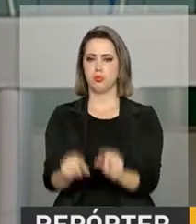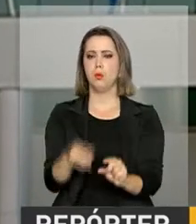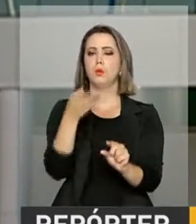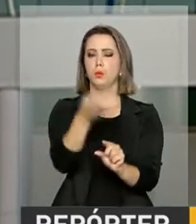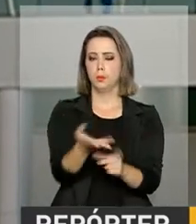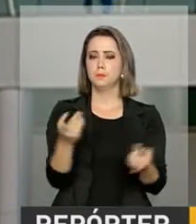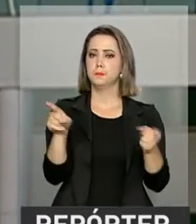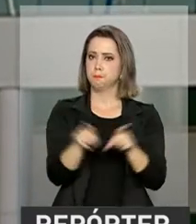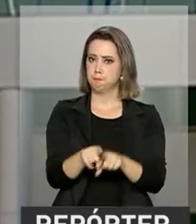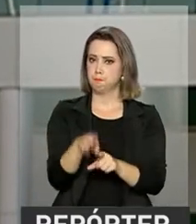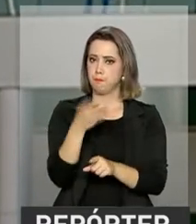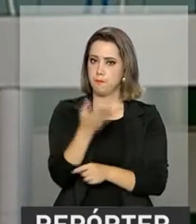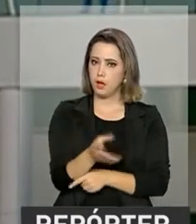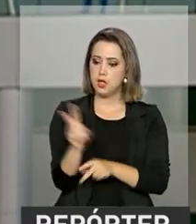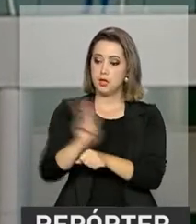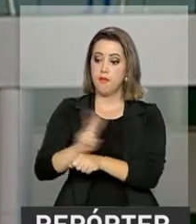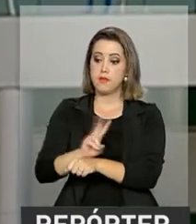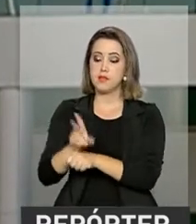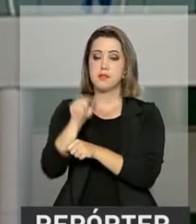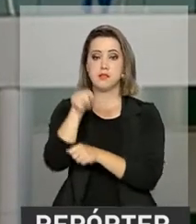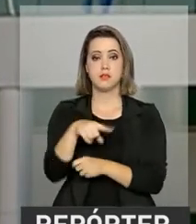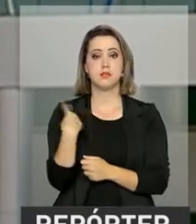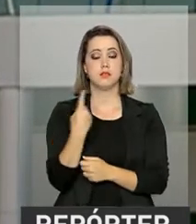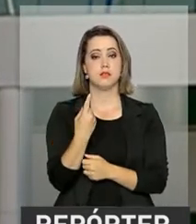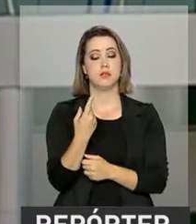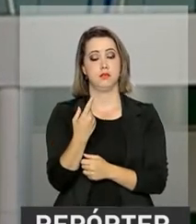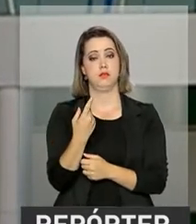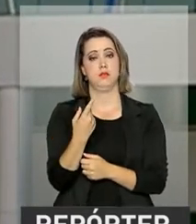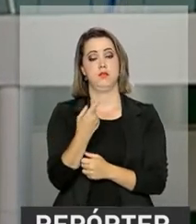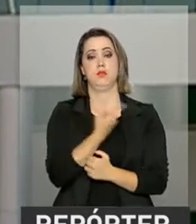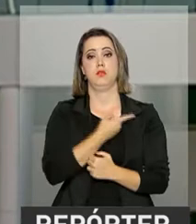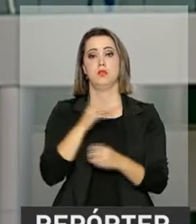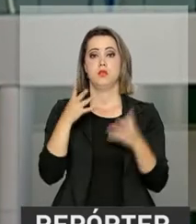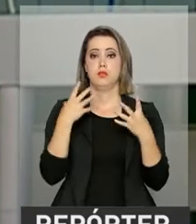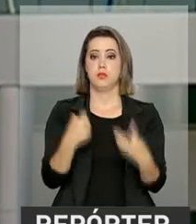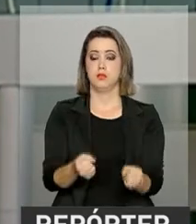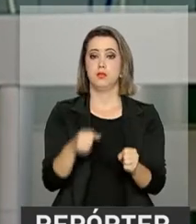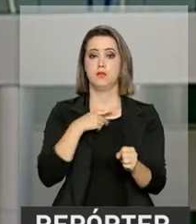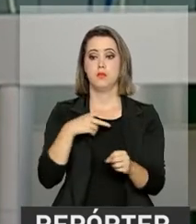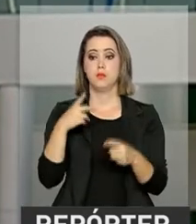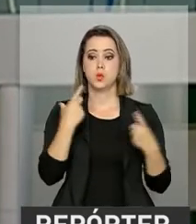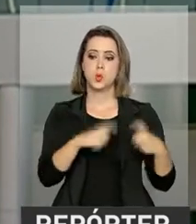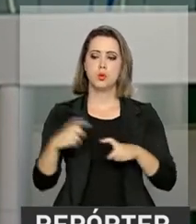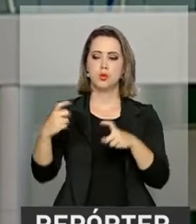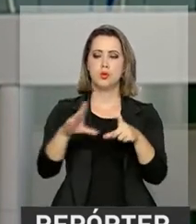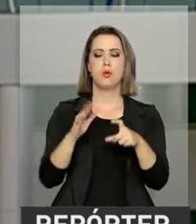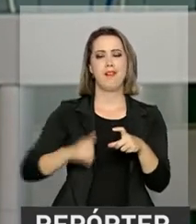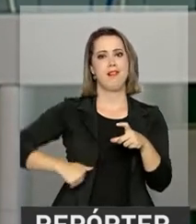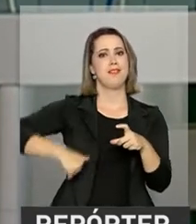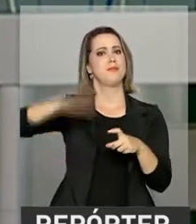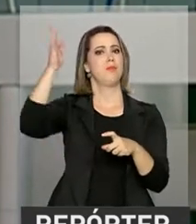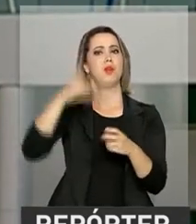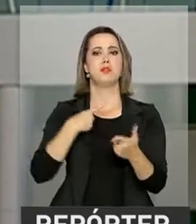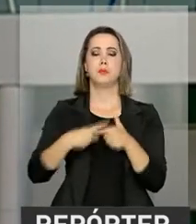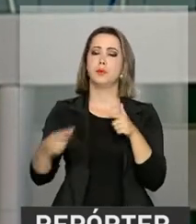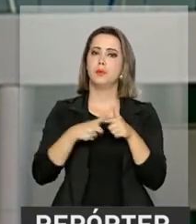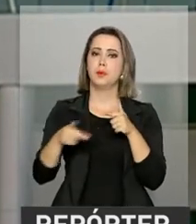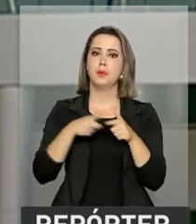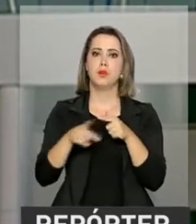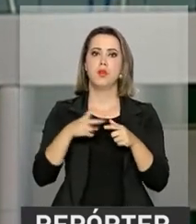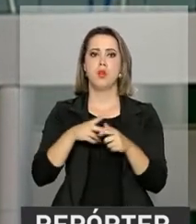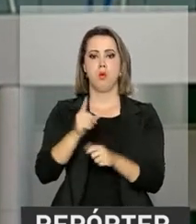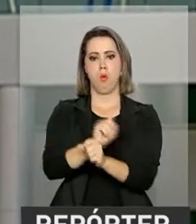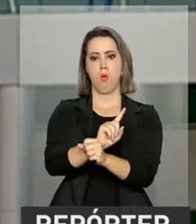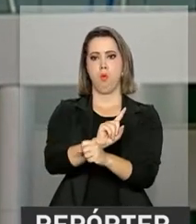a uma intensificação da fiscalização a gente vai intensificar principalmente a fiscalização daquelas condutas mais lesivos o trânsito nessa